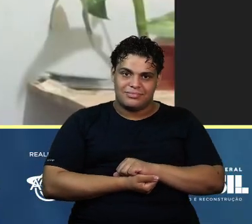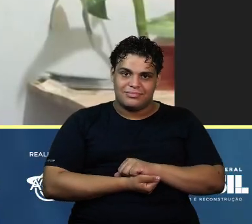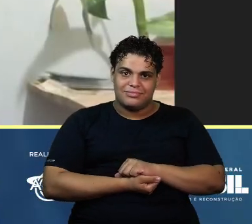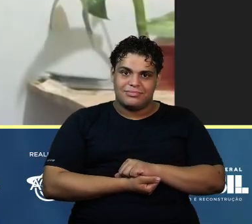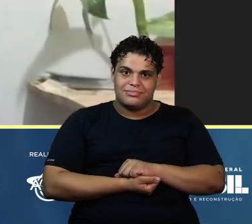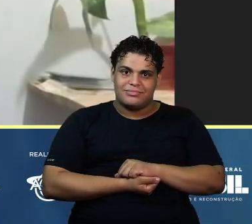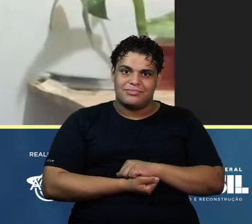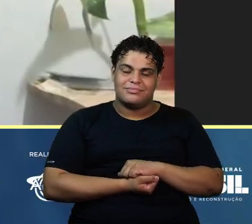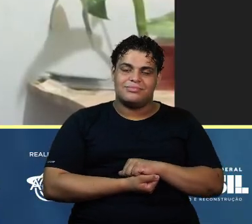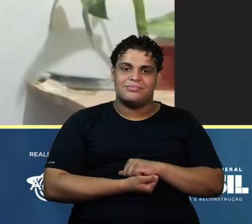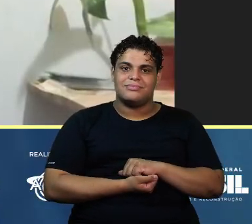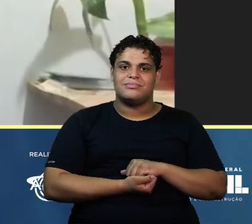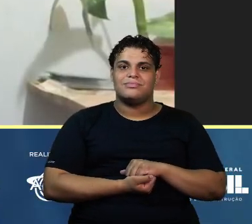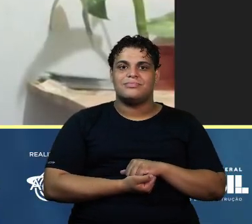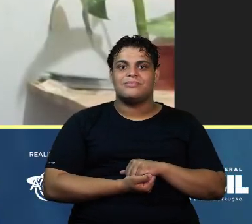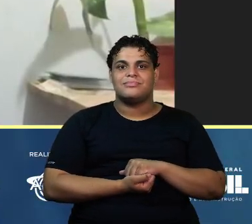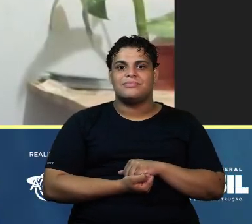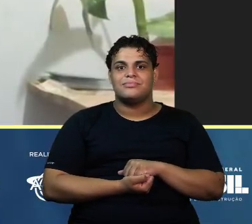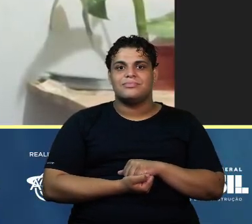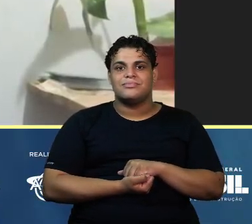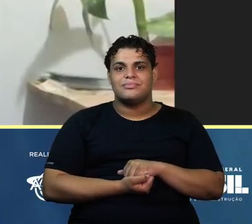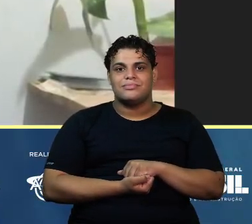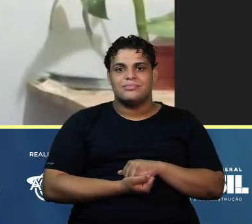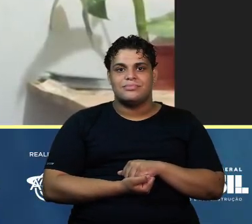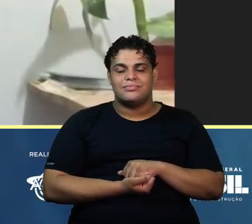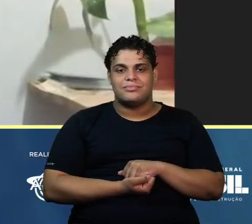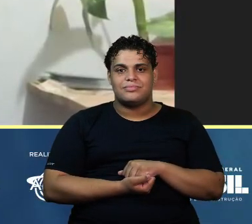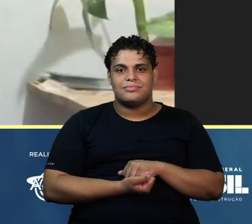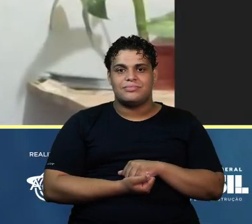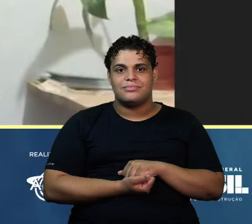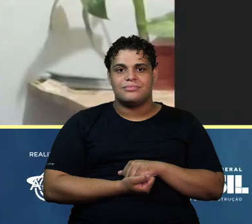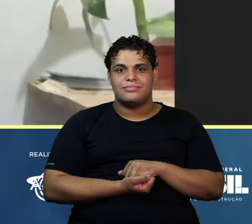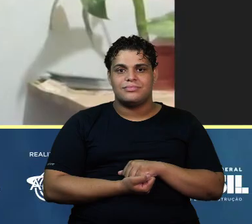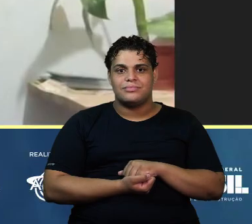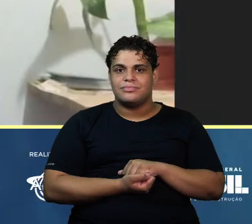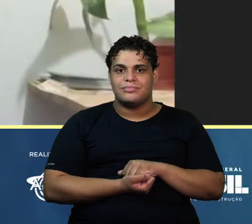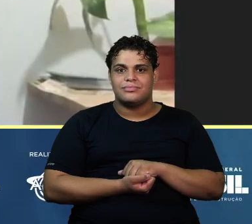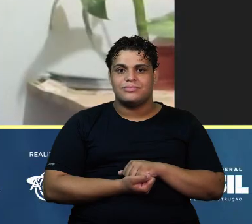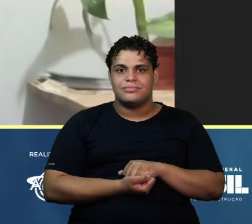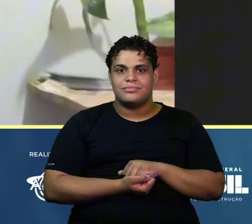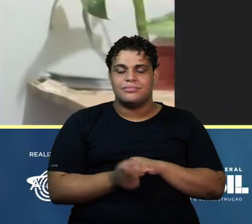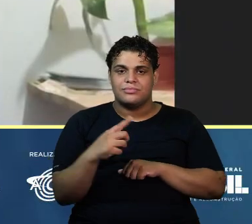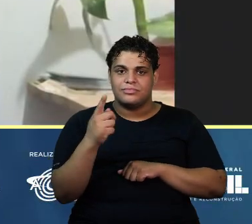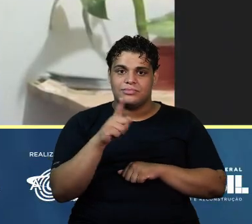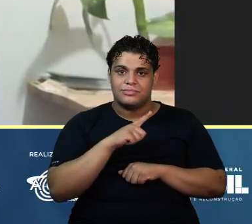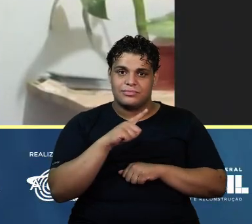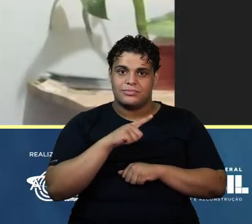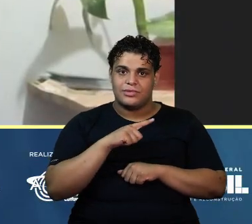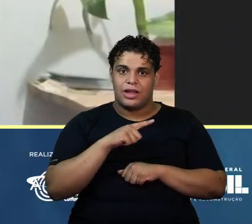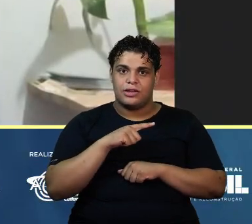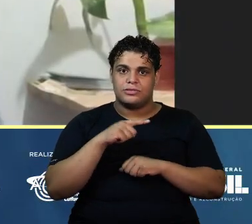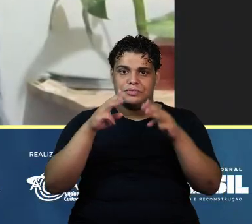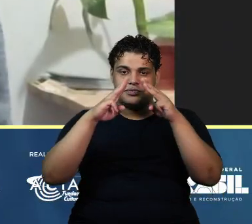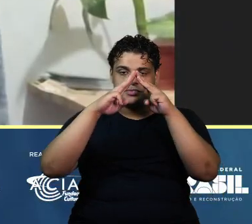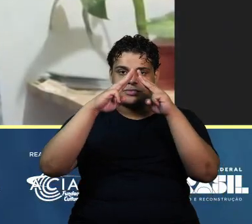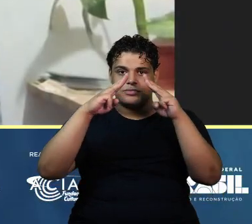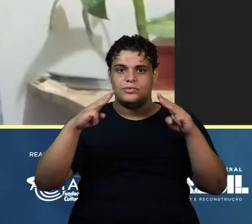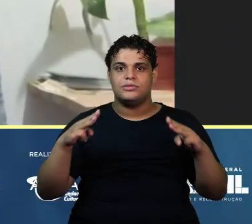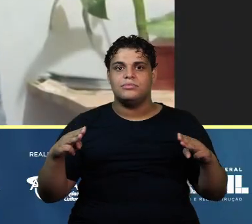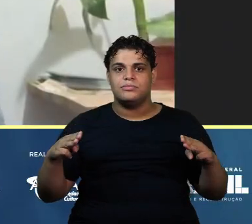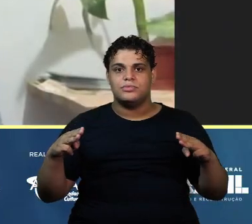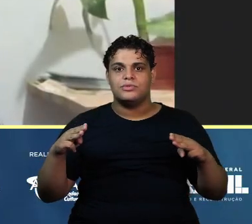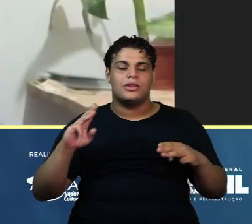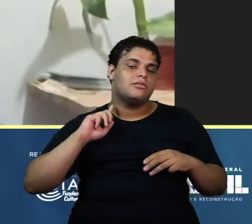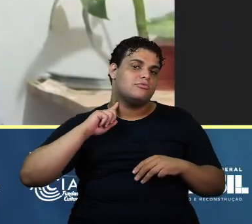trazendo aqui, essa reflexão da importância dos hábitos, né? E aí a gente tem lá o Museu do Lixo, que são